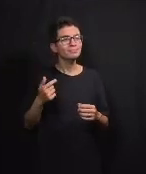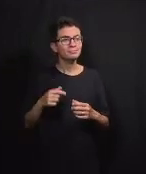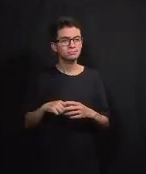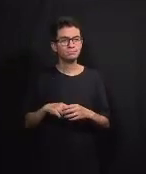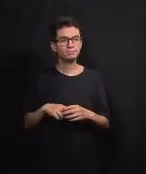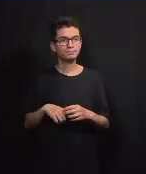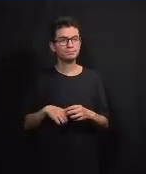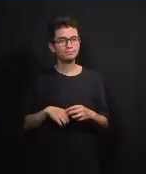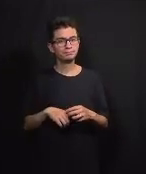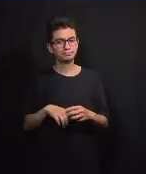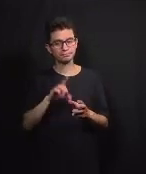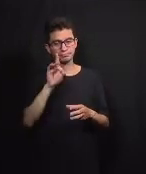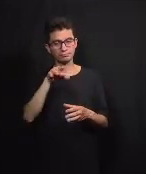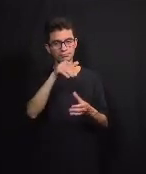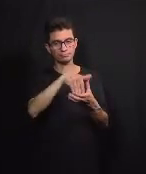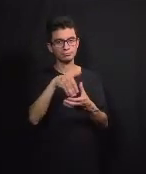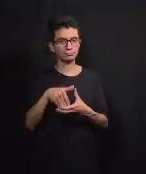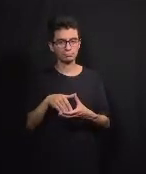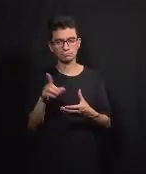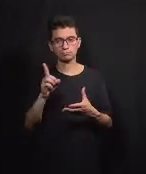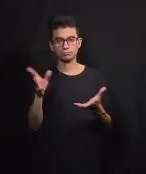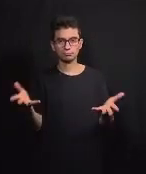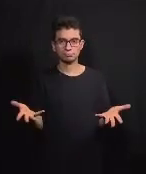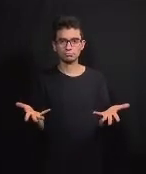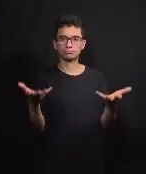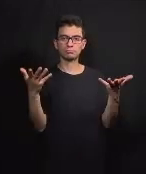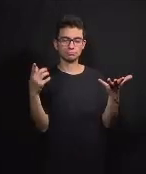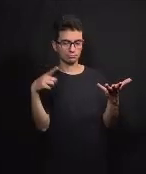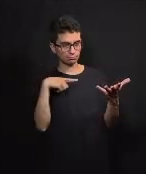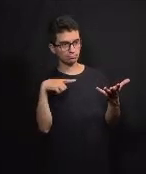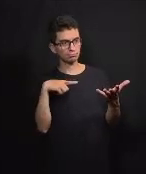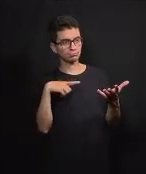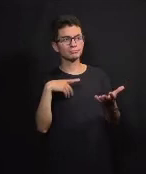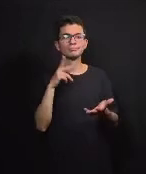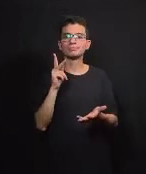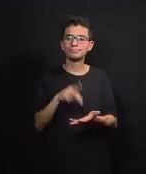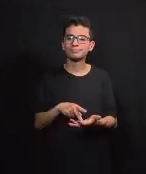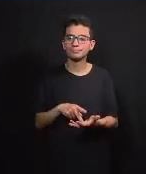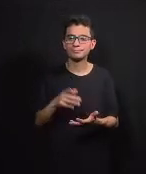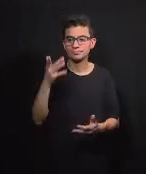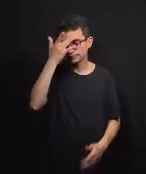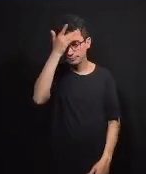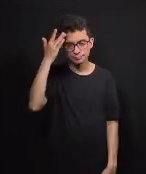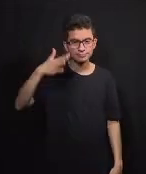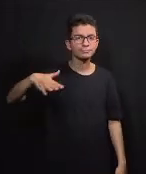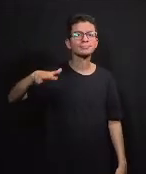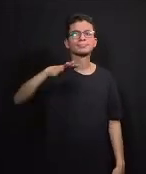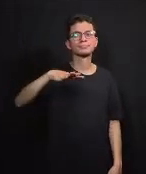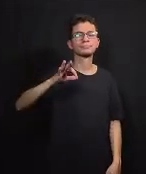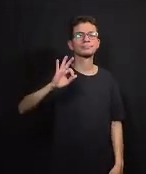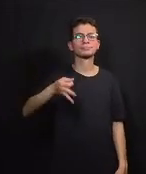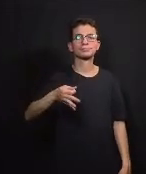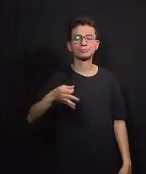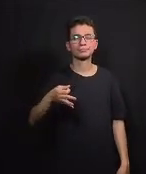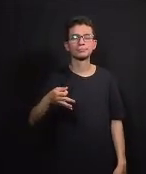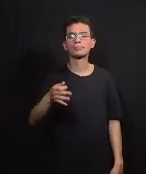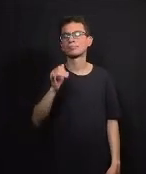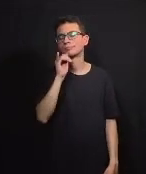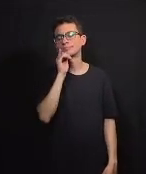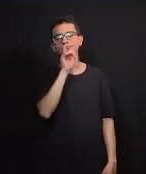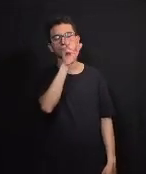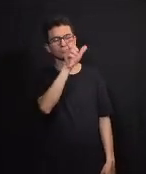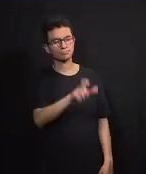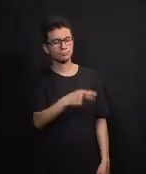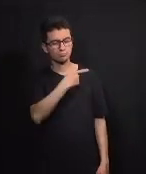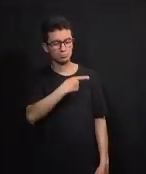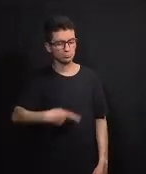não só do voto, mas o entusiasmo real pela pessoa do presidente Trump vem de